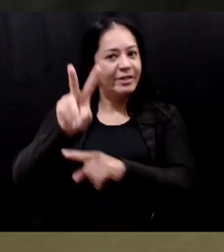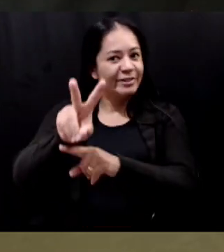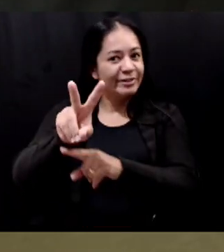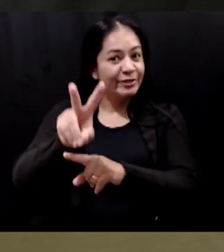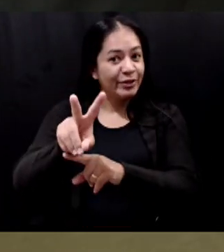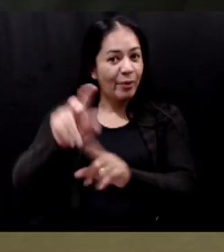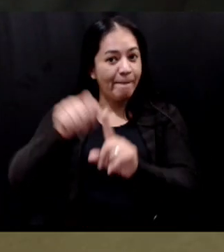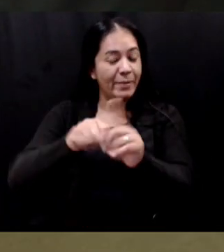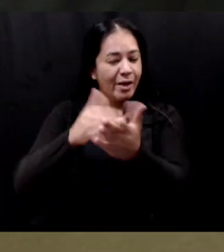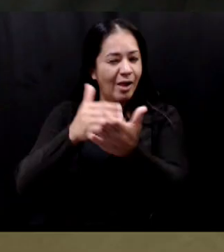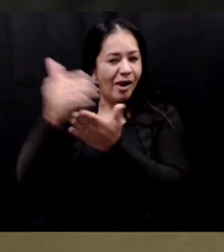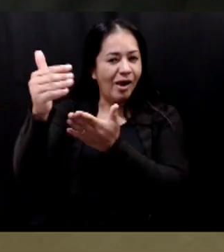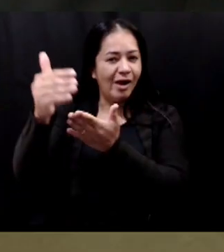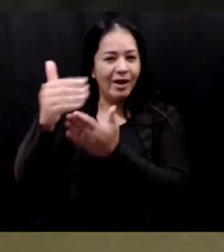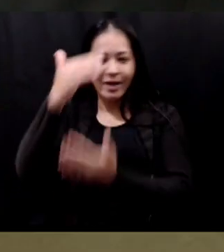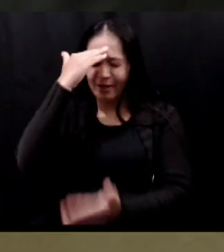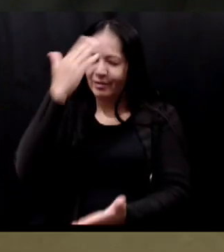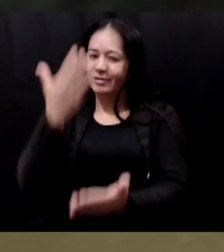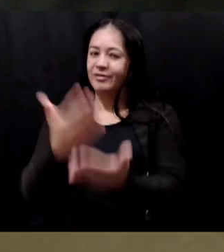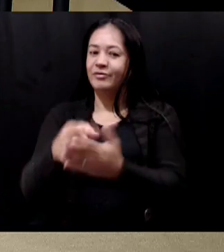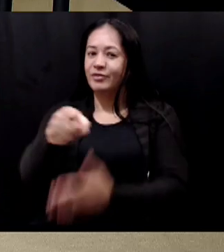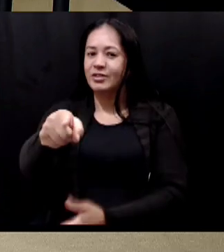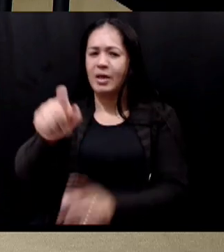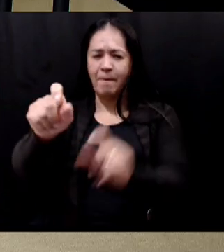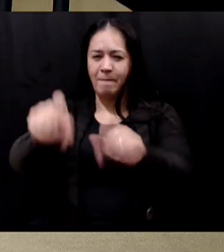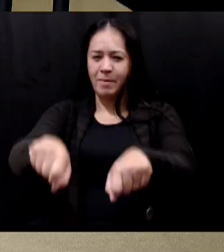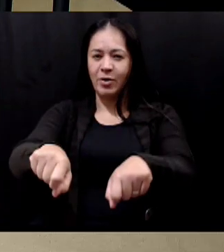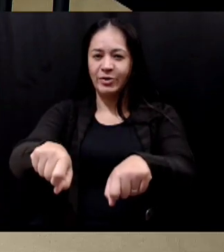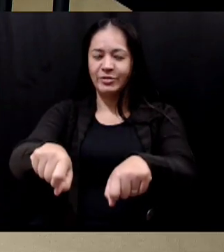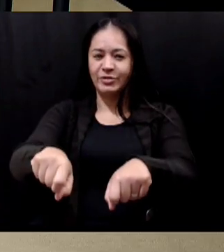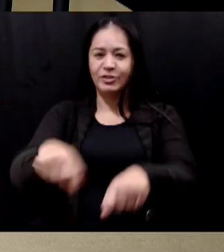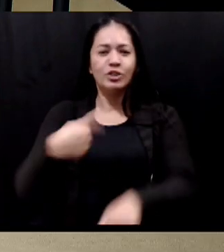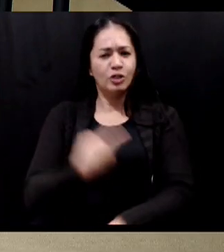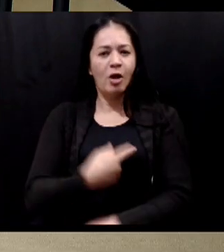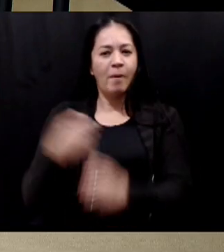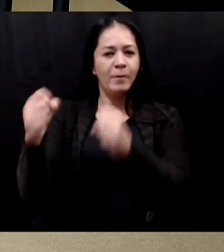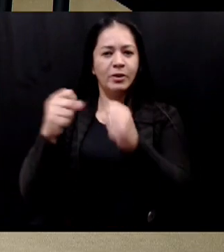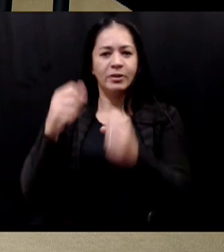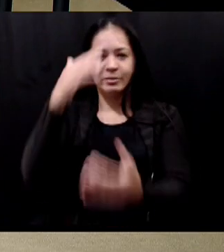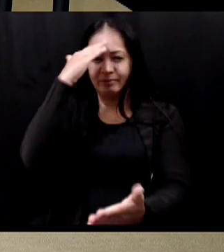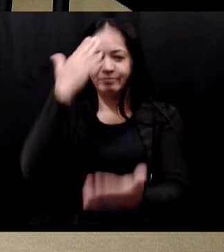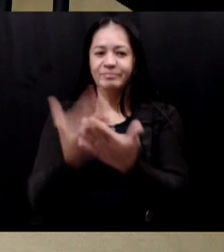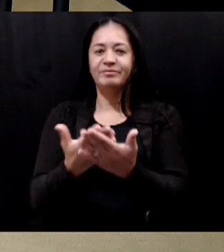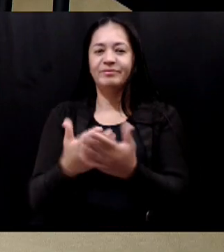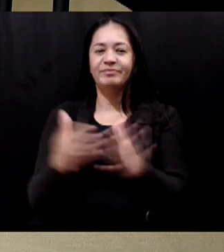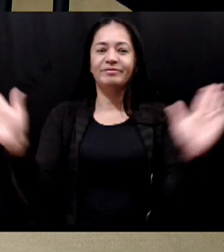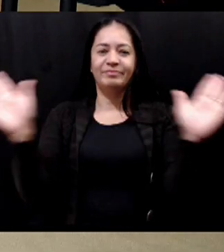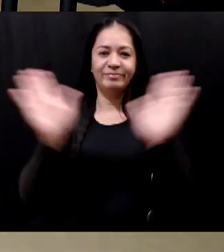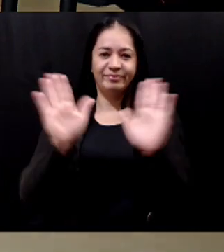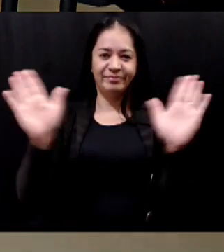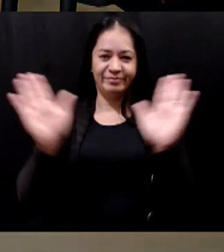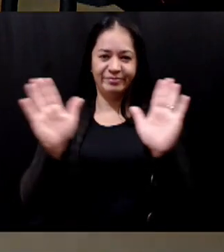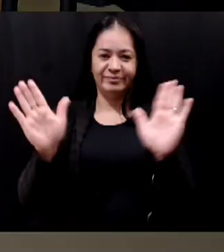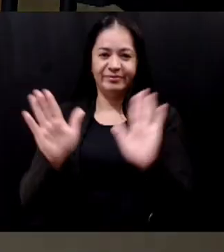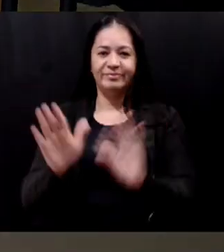e acredite, você pode, nós podemos, é só acreditar. Valeu, gente, com Deus, tchau, tchau.